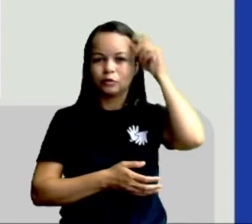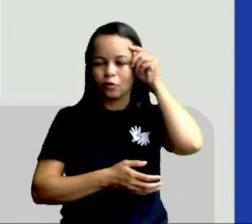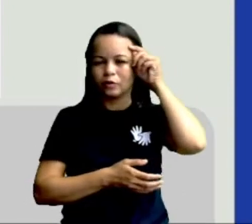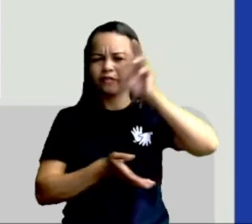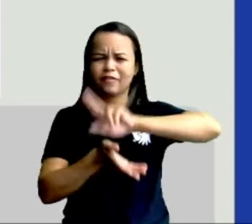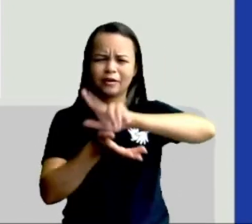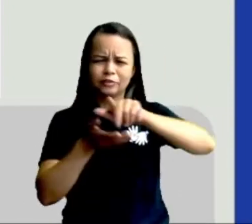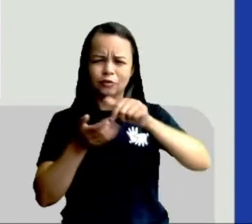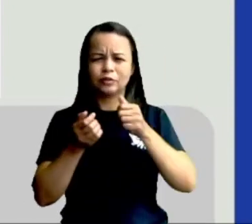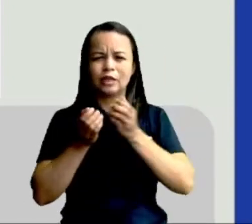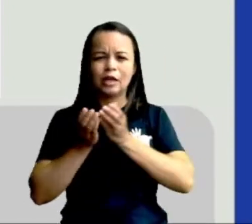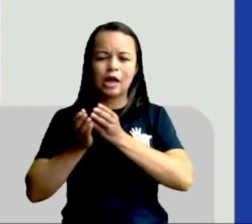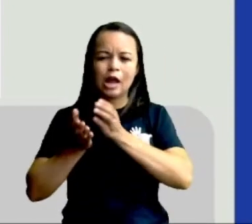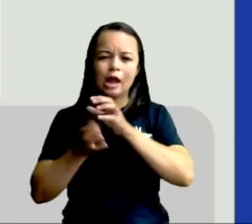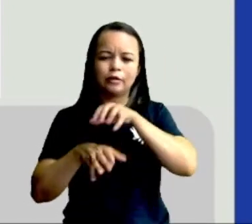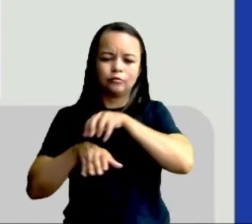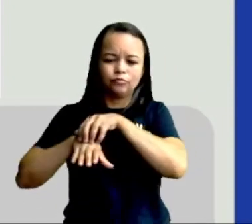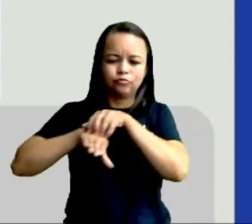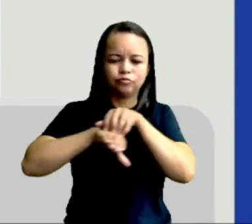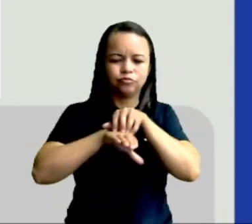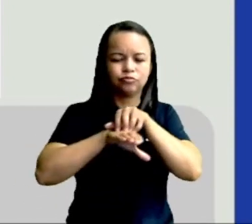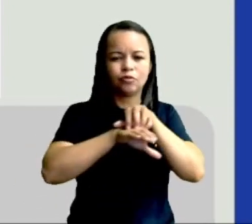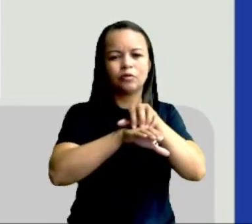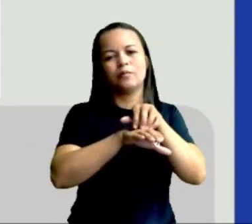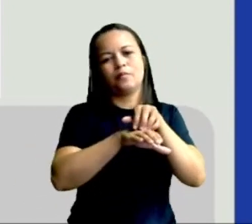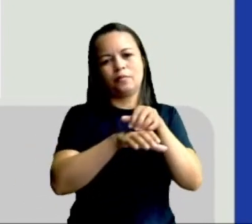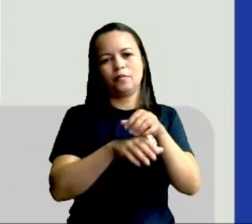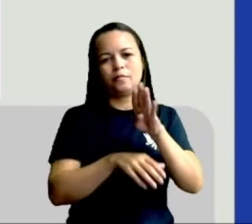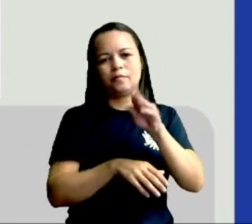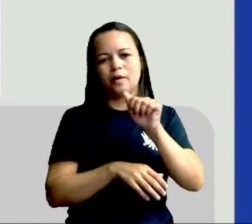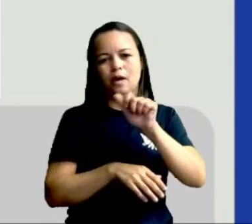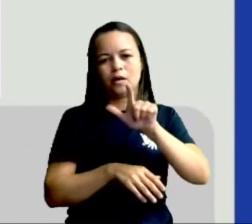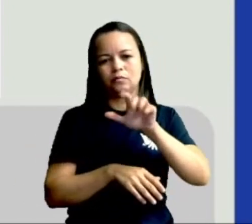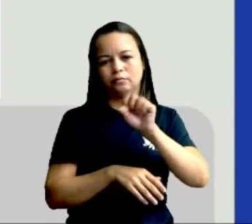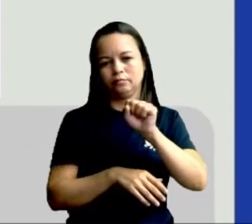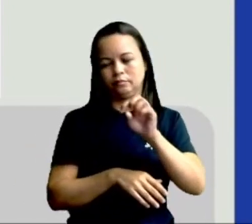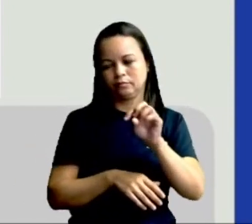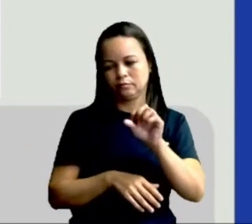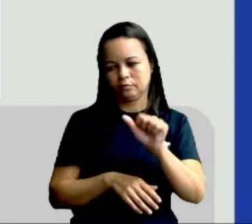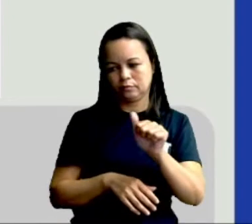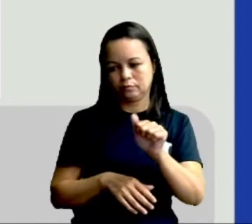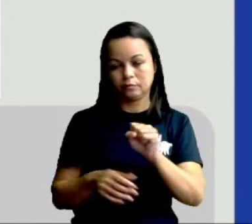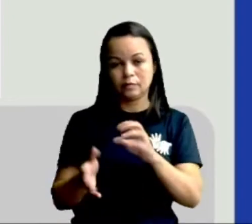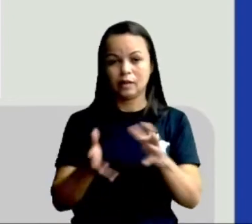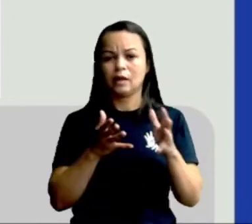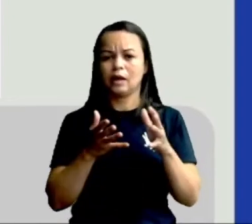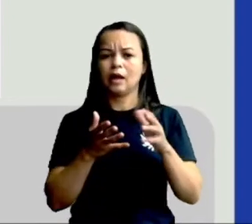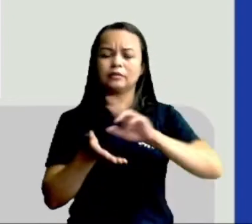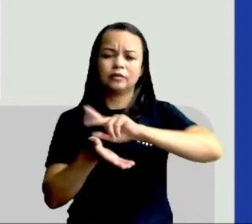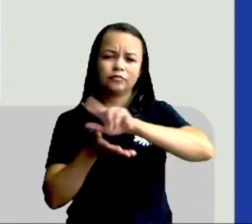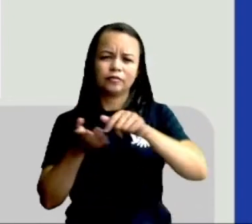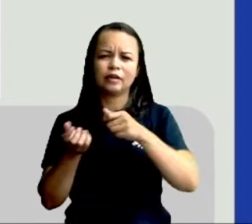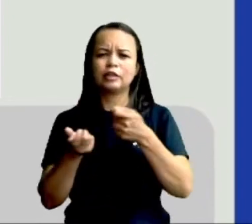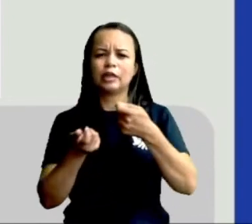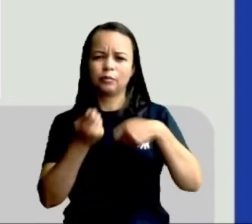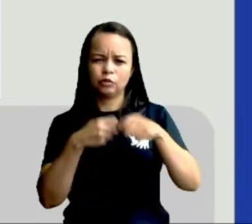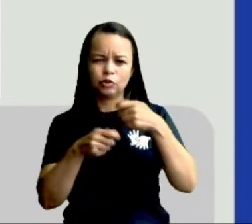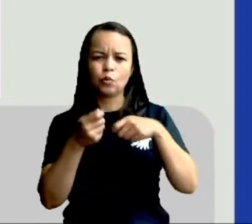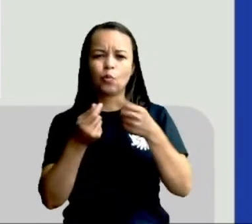Elas são bem mais vantajosas quando comparadas com o transporte rodoviário e ferroviário, em termos de